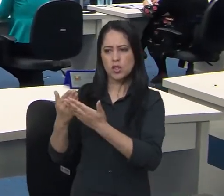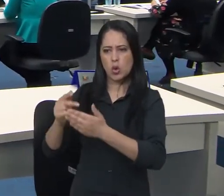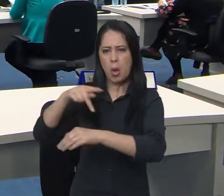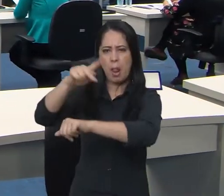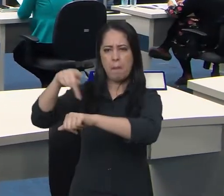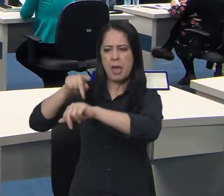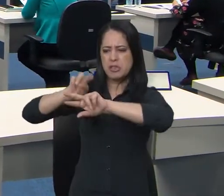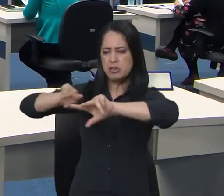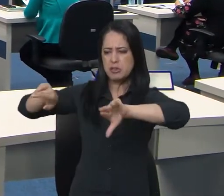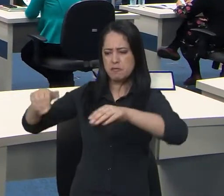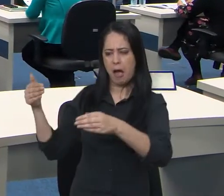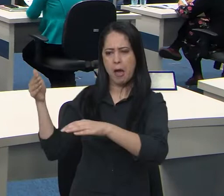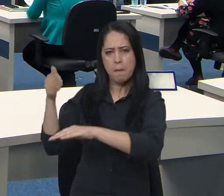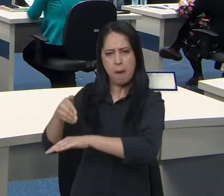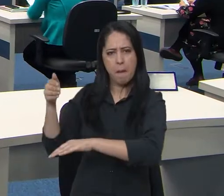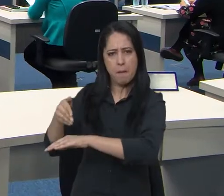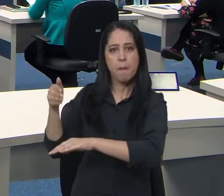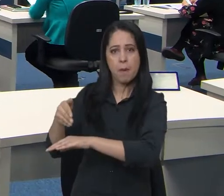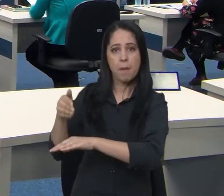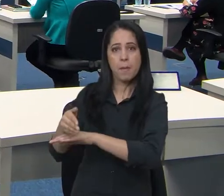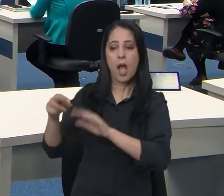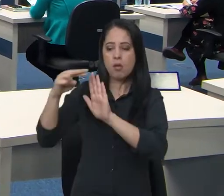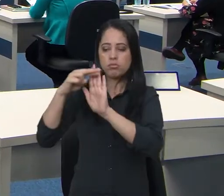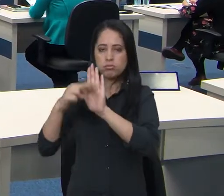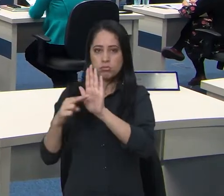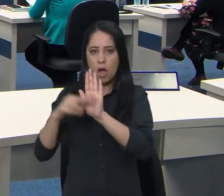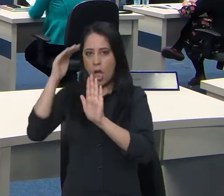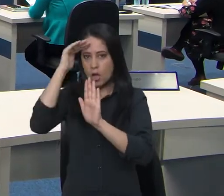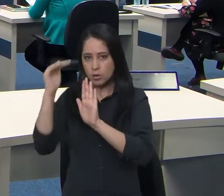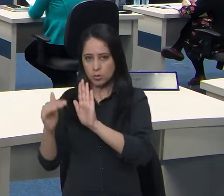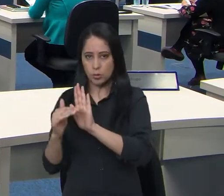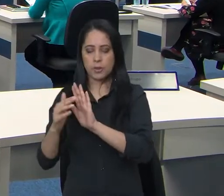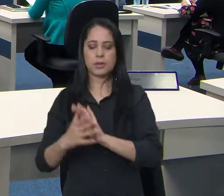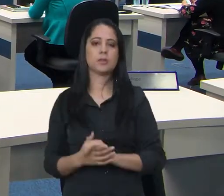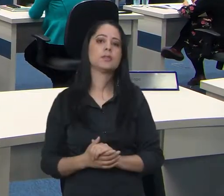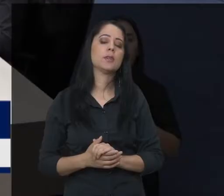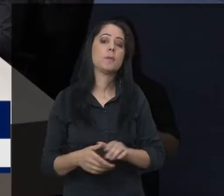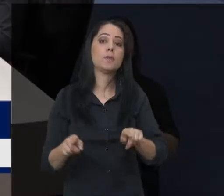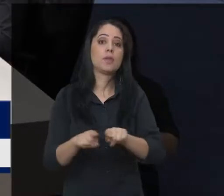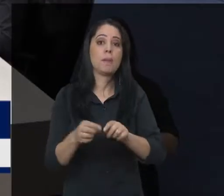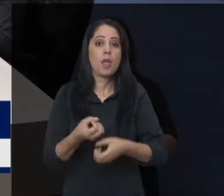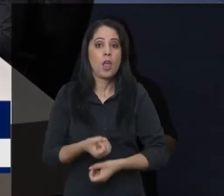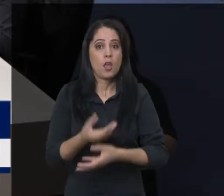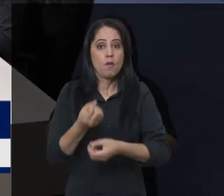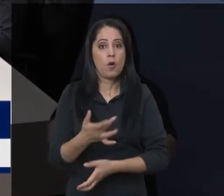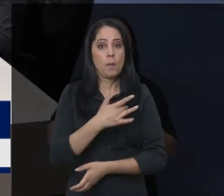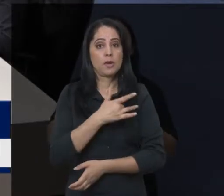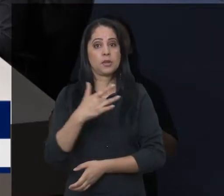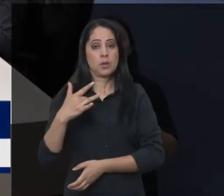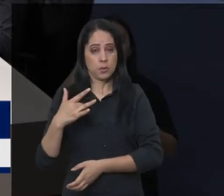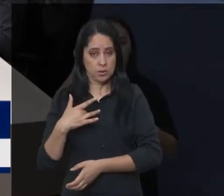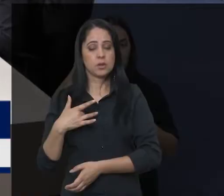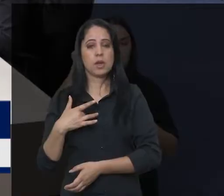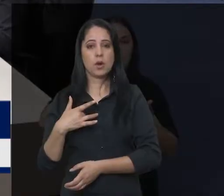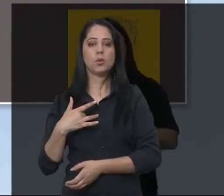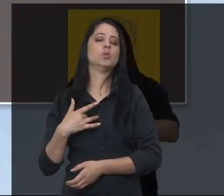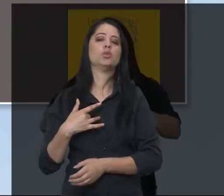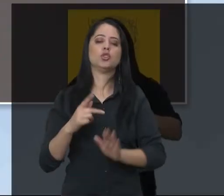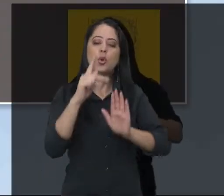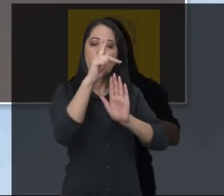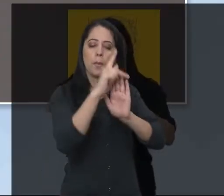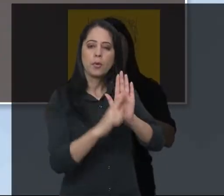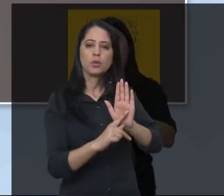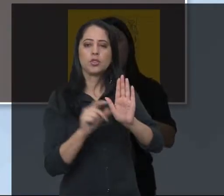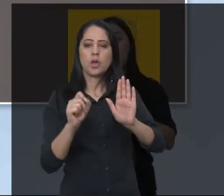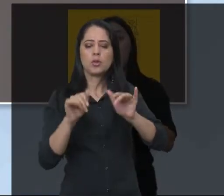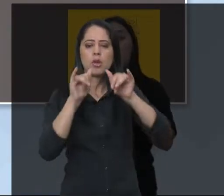de 180 países em torno de princípios difundidos pela Unesco. Pautado em informação e saúde, também